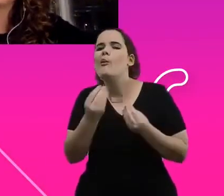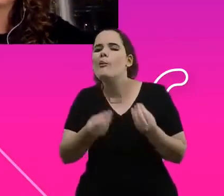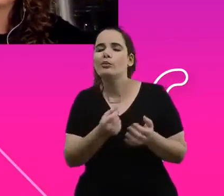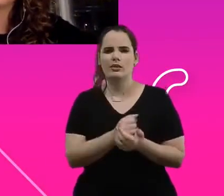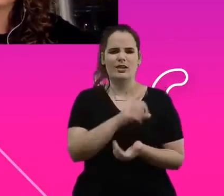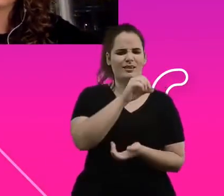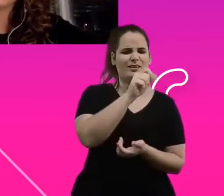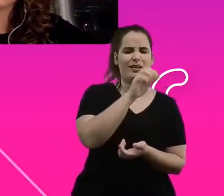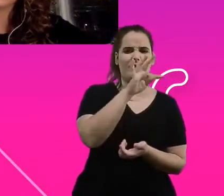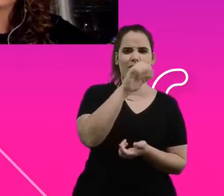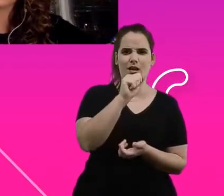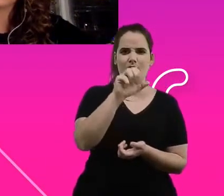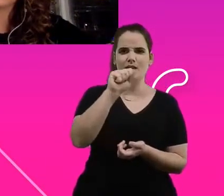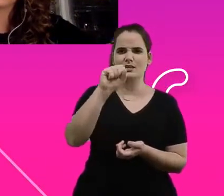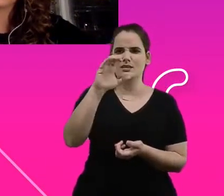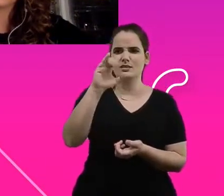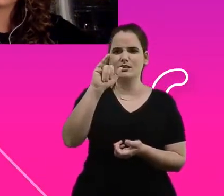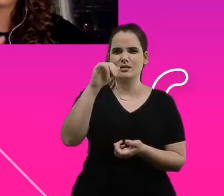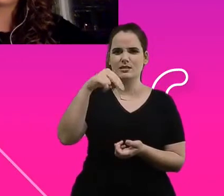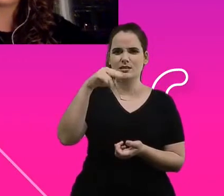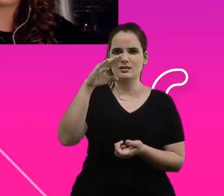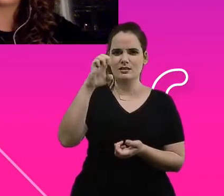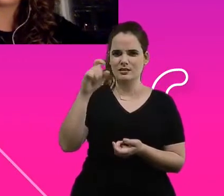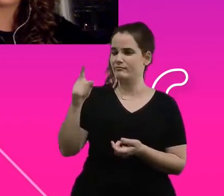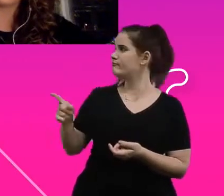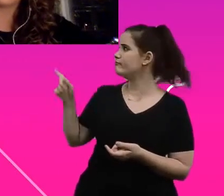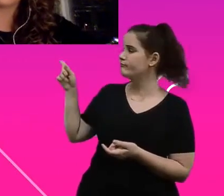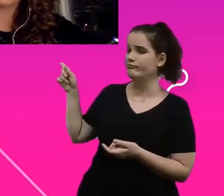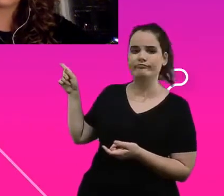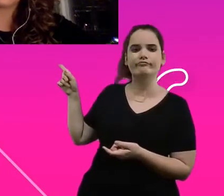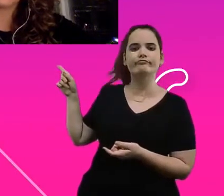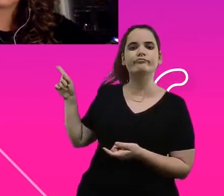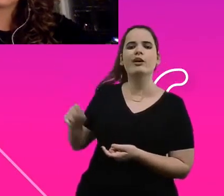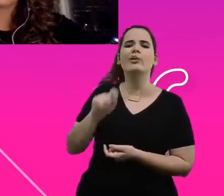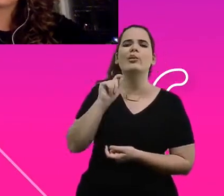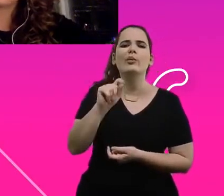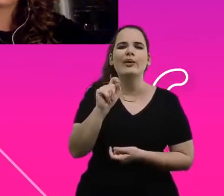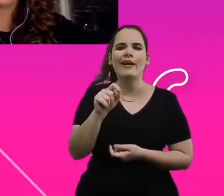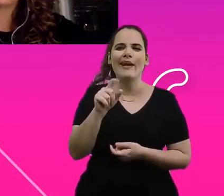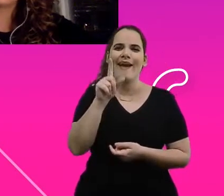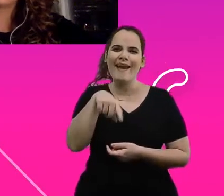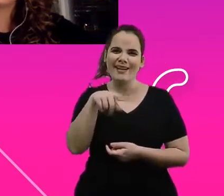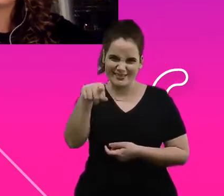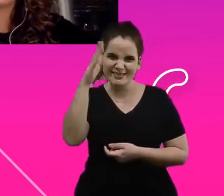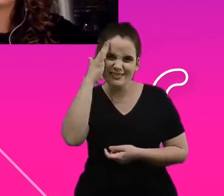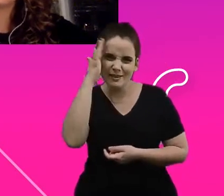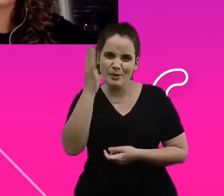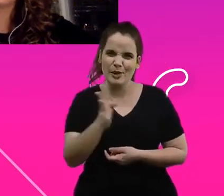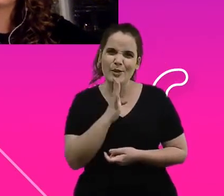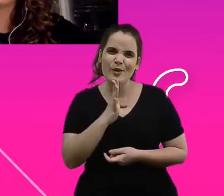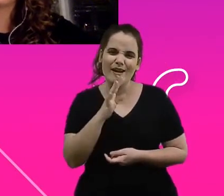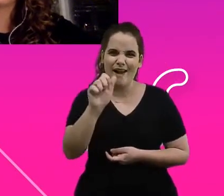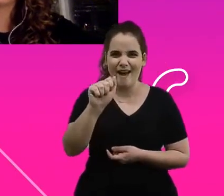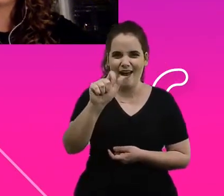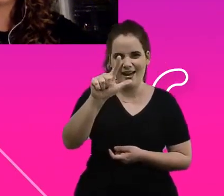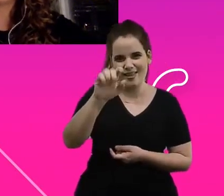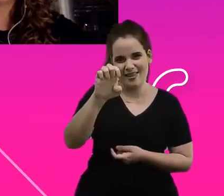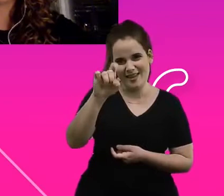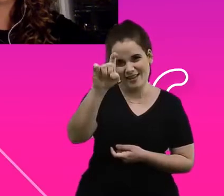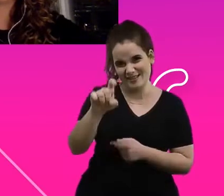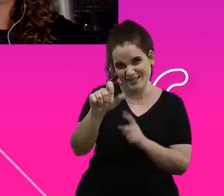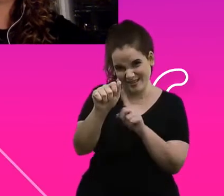Science? Para mim, Data Science é como se fosse a Alexa, que toda a gente tem em casa, mas apenas das